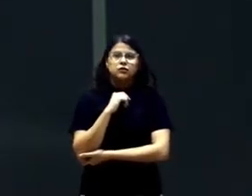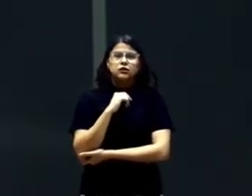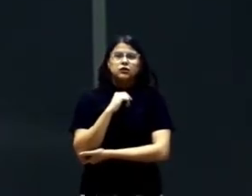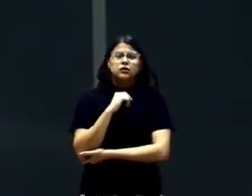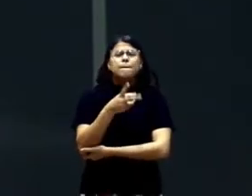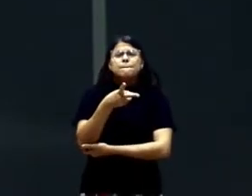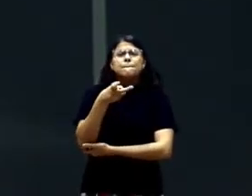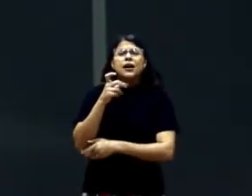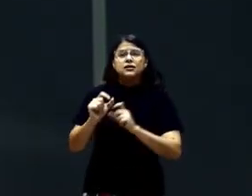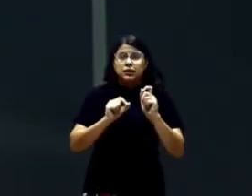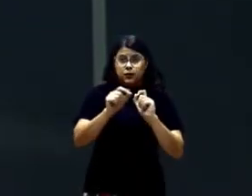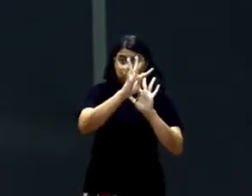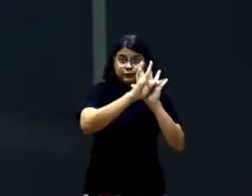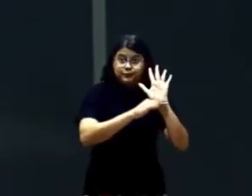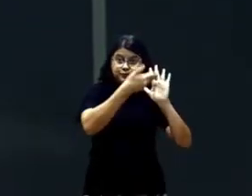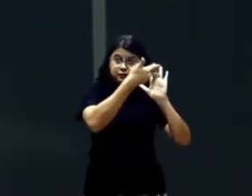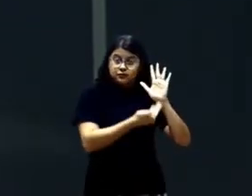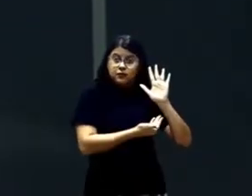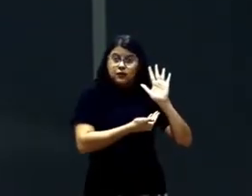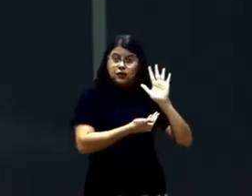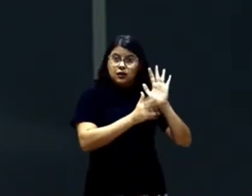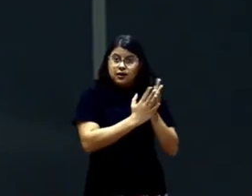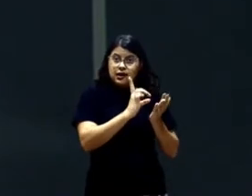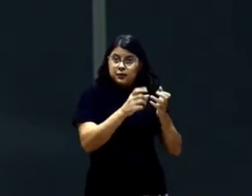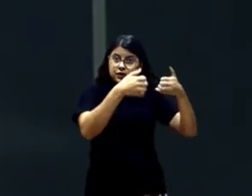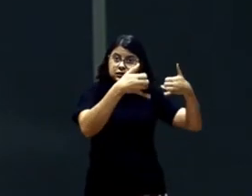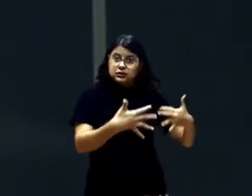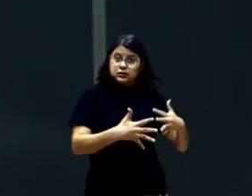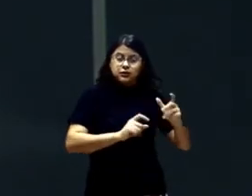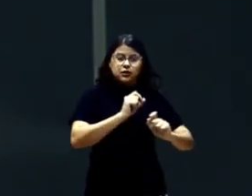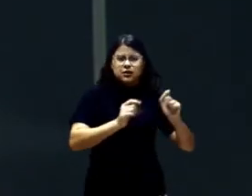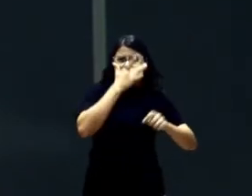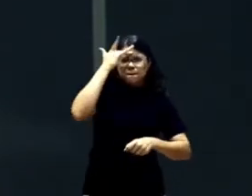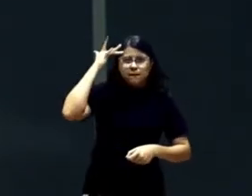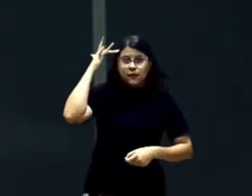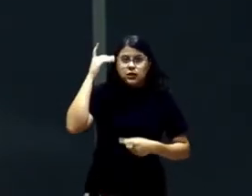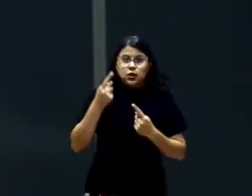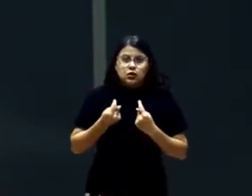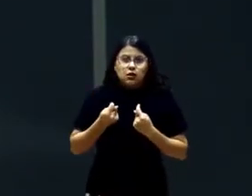Note no texto uma coisa muito, muito interessante de quem é ganancioso.